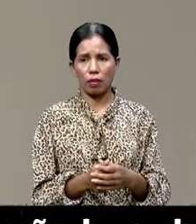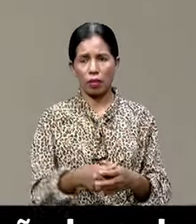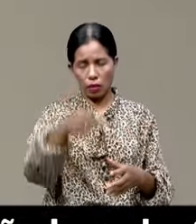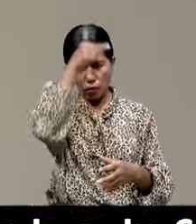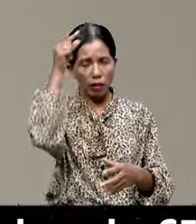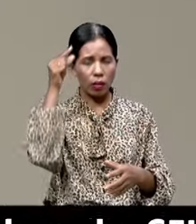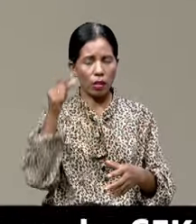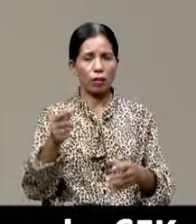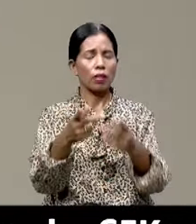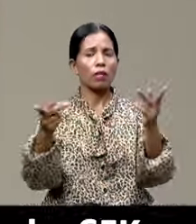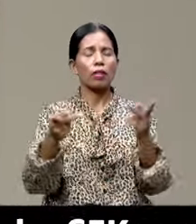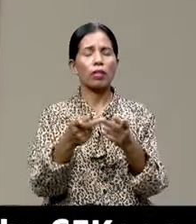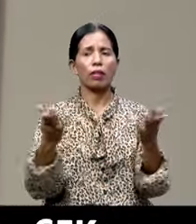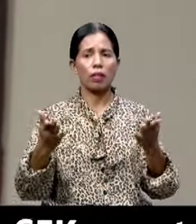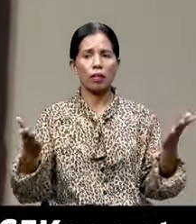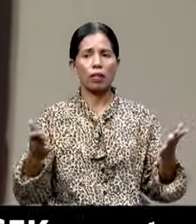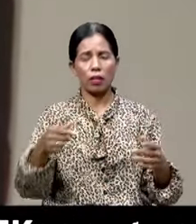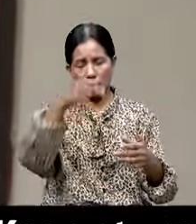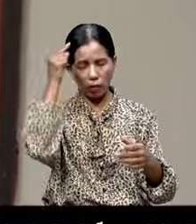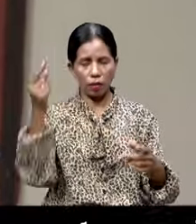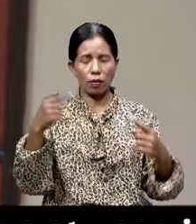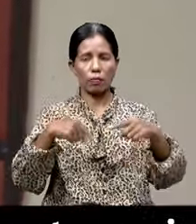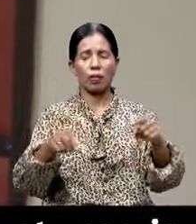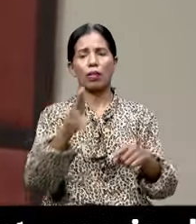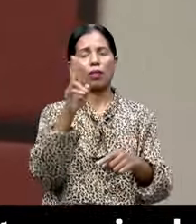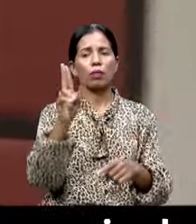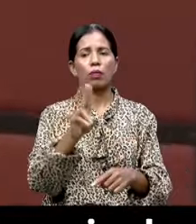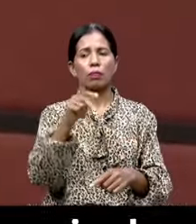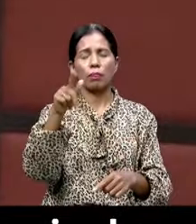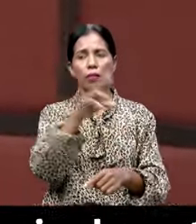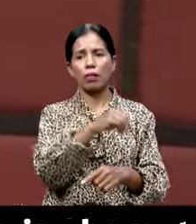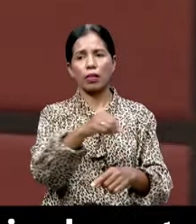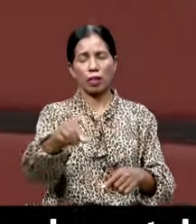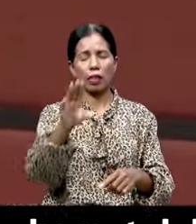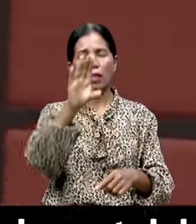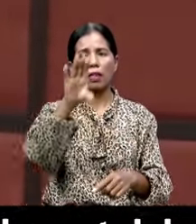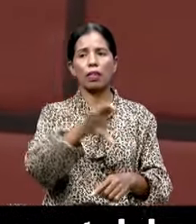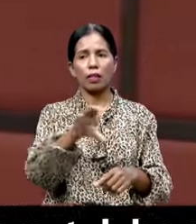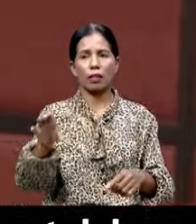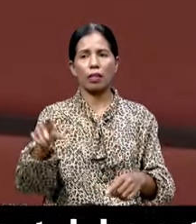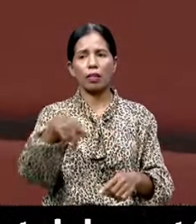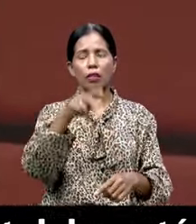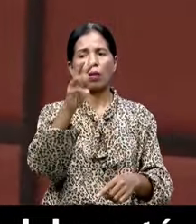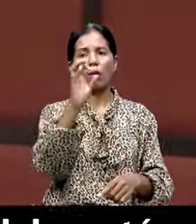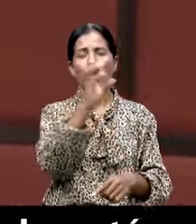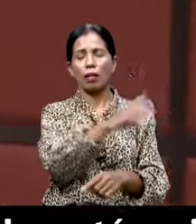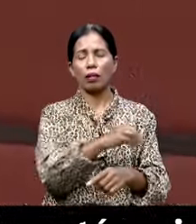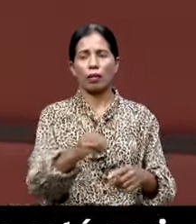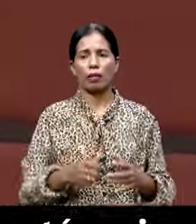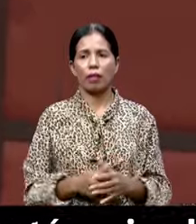e RNB, graduado de um paz, para falar um dia, para falar cristal, para falar um polo, para falar um